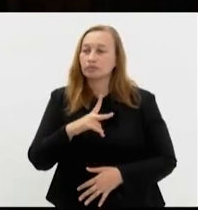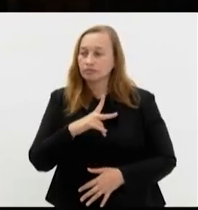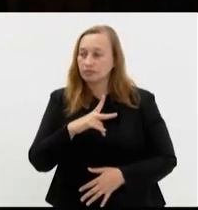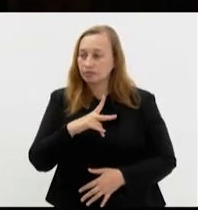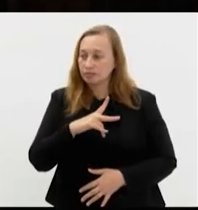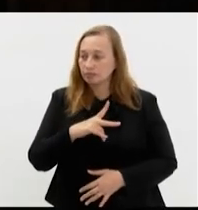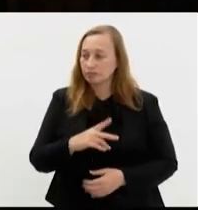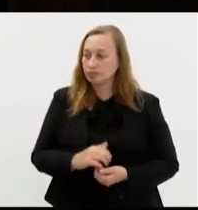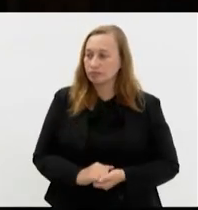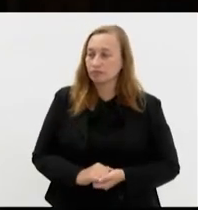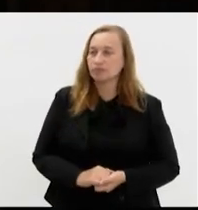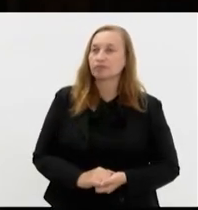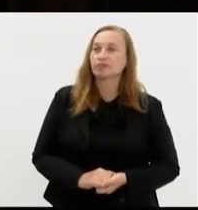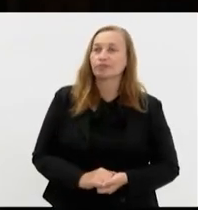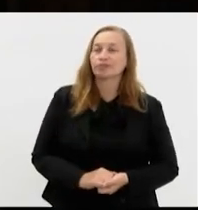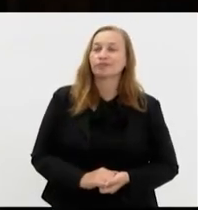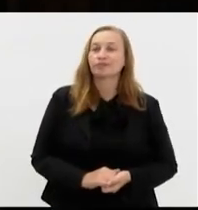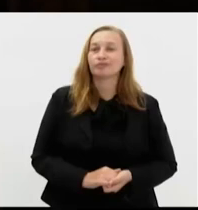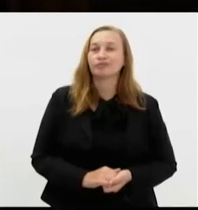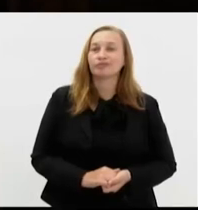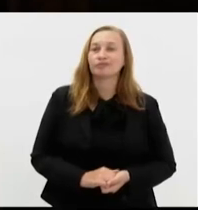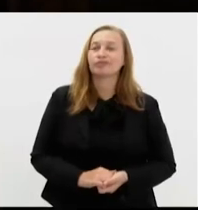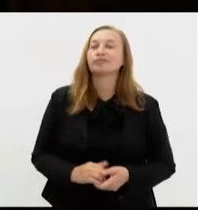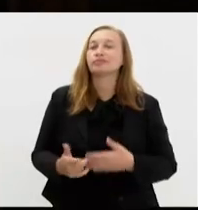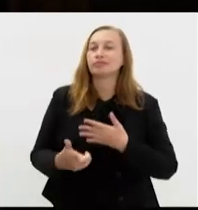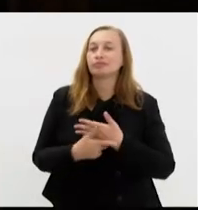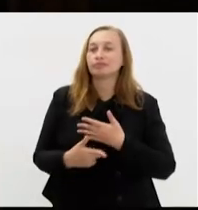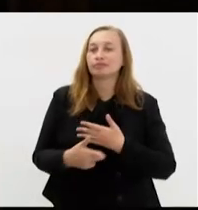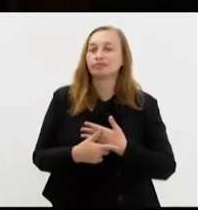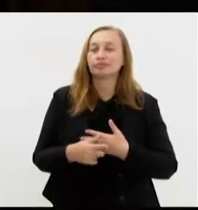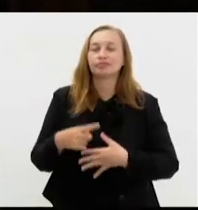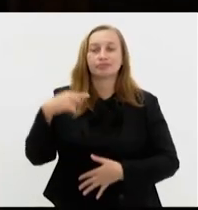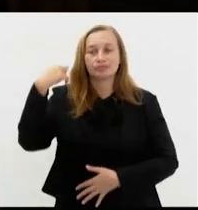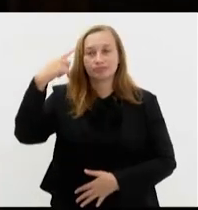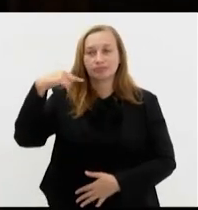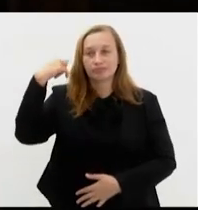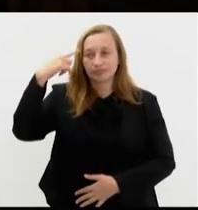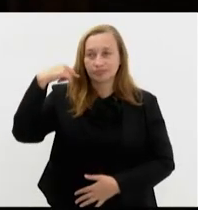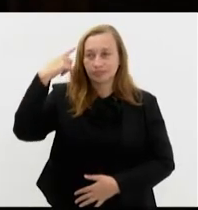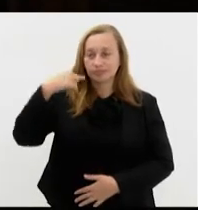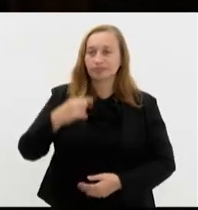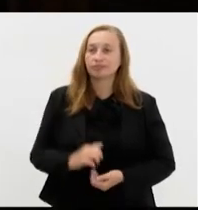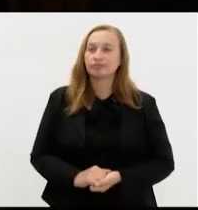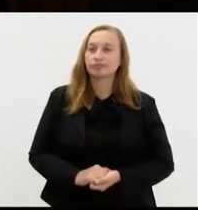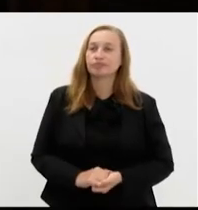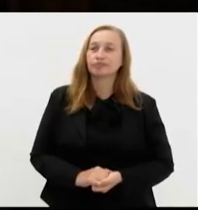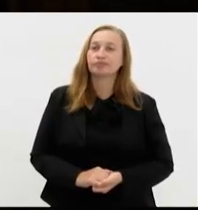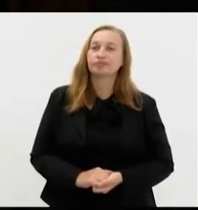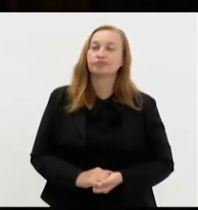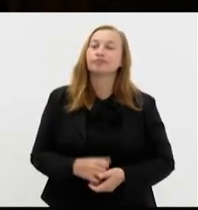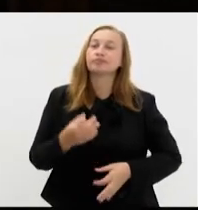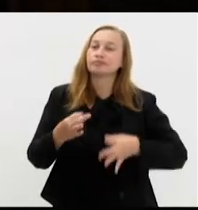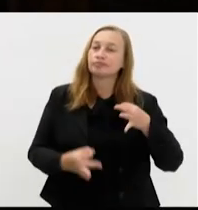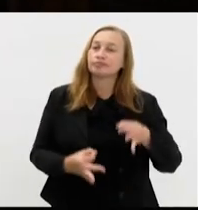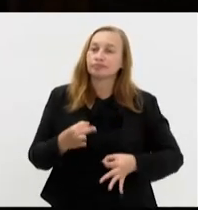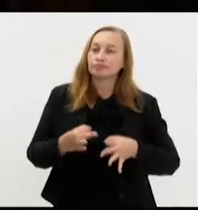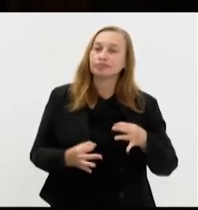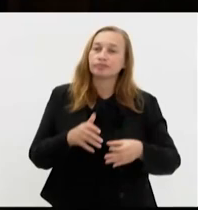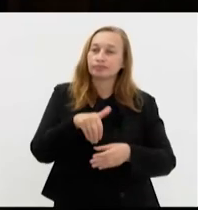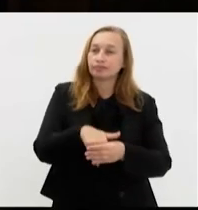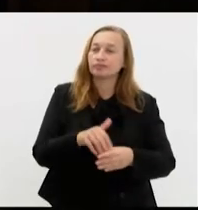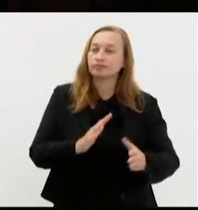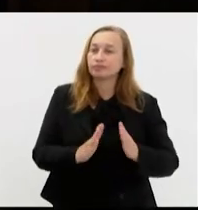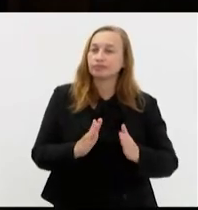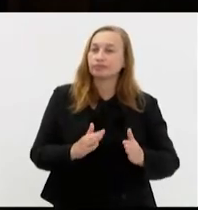privados é por meio do Papel também dos Advogados que faz com que a justiça eleitoral se